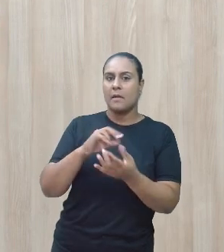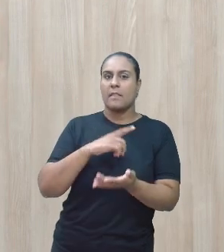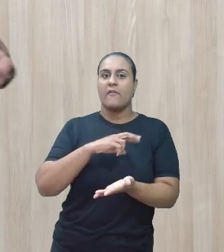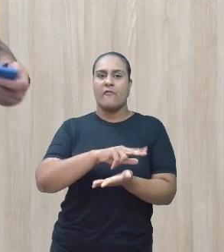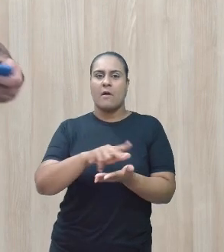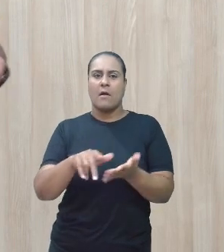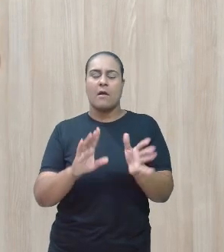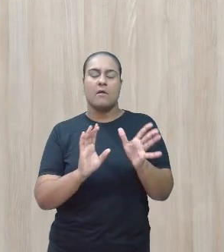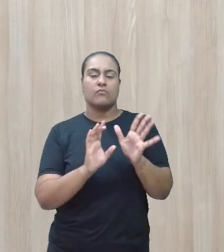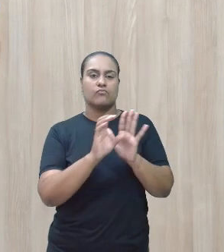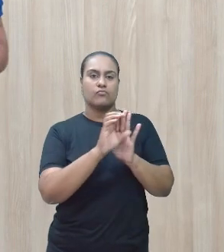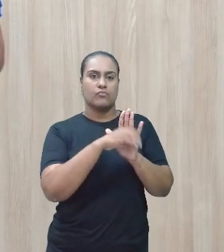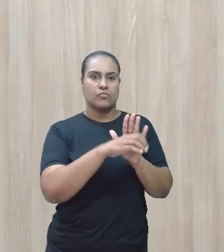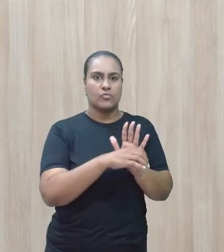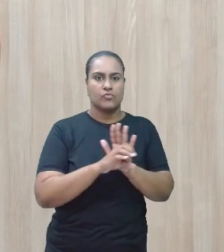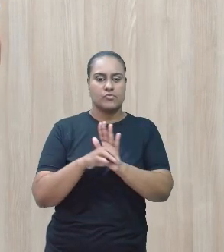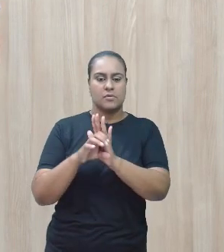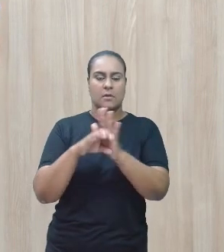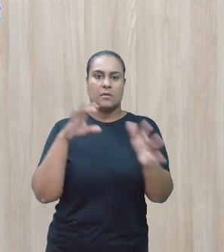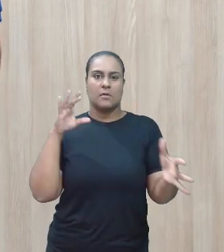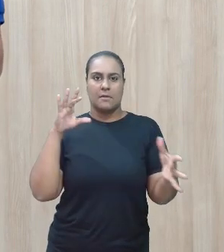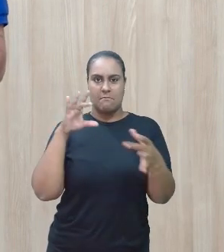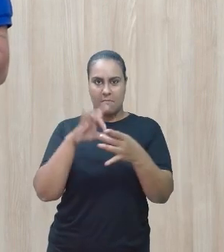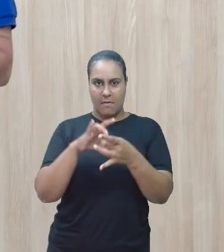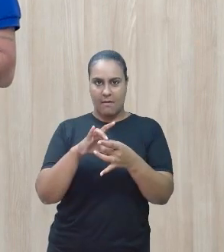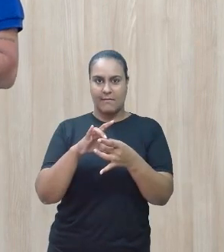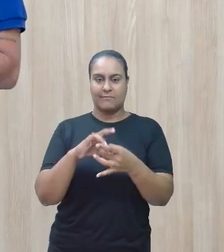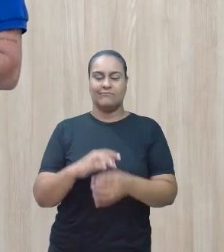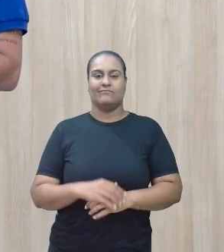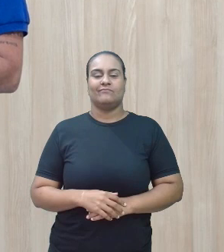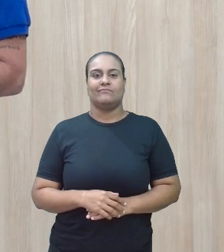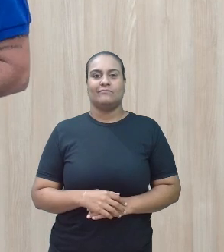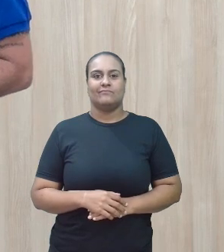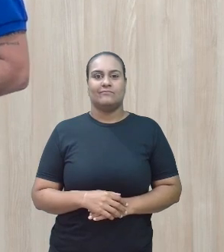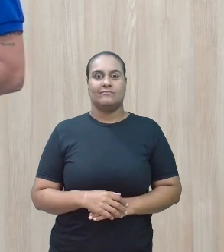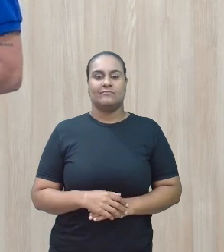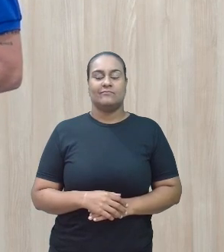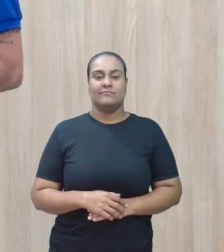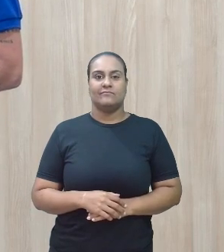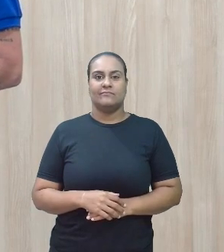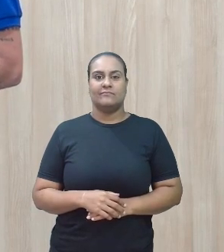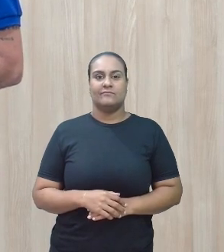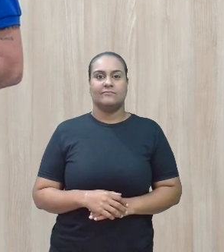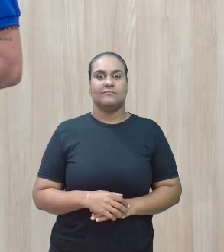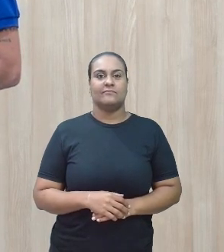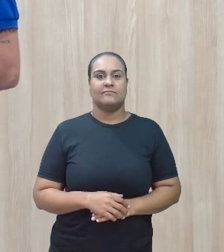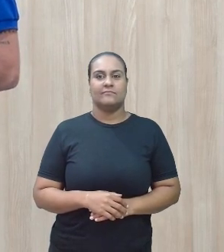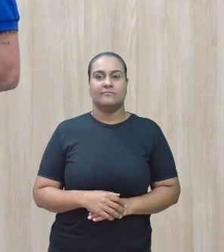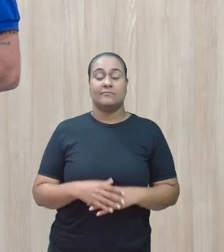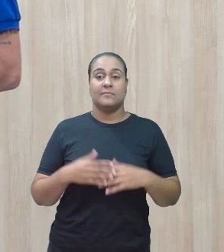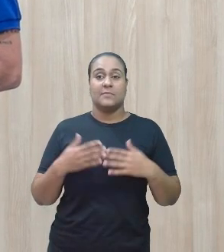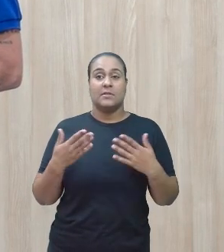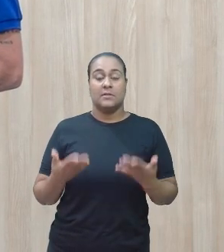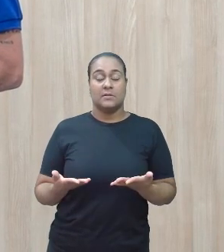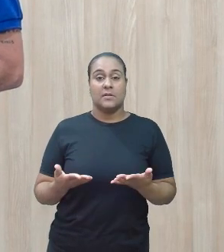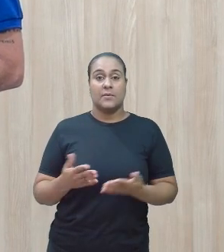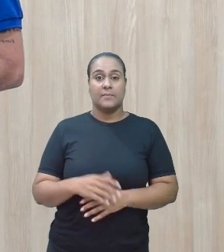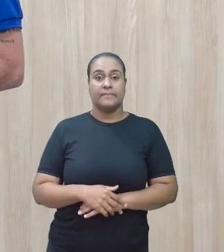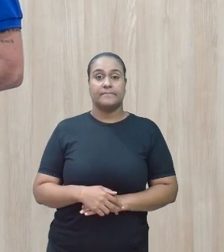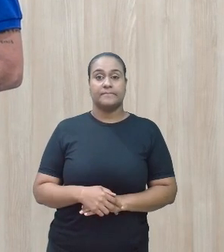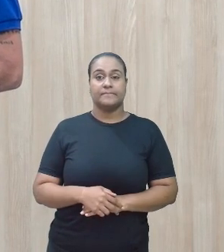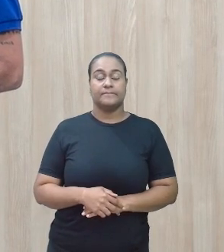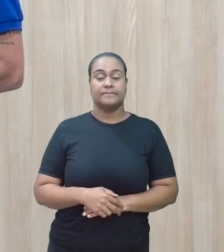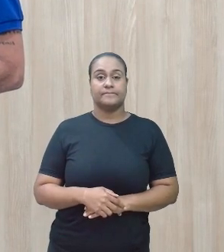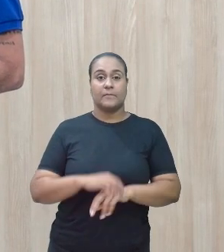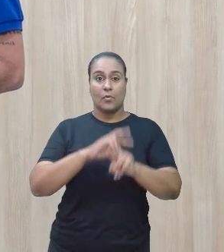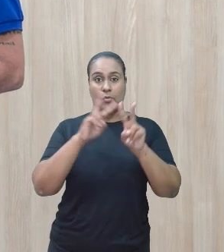a partir do que foi debatido em aulas anteriores, tá certo? Então, trabalhando aqui